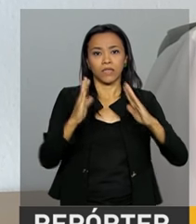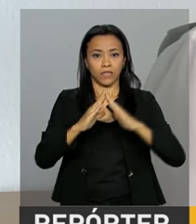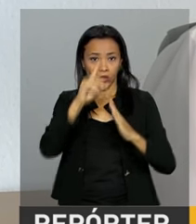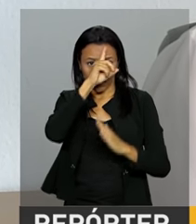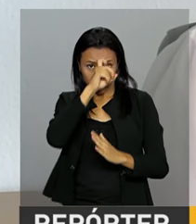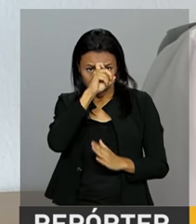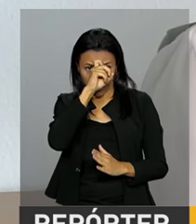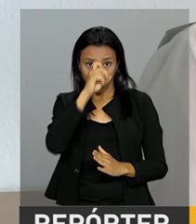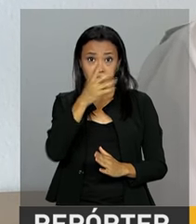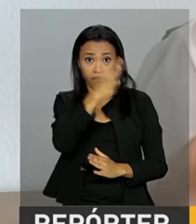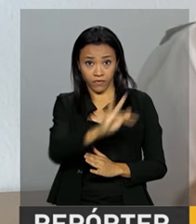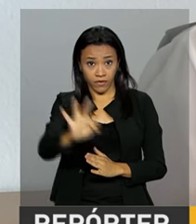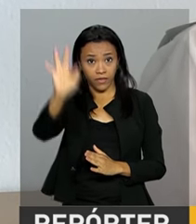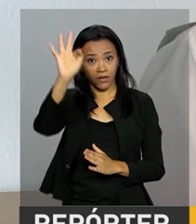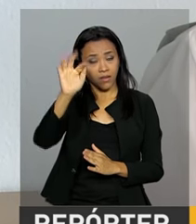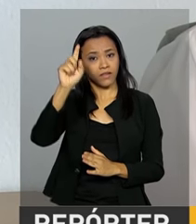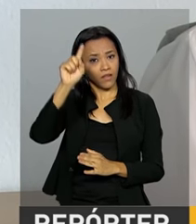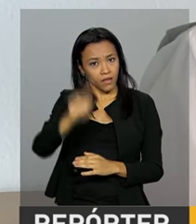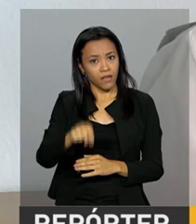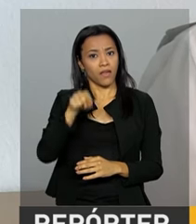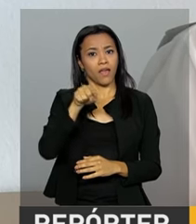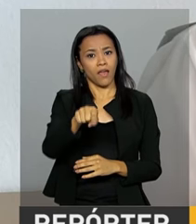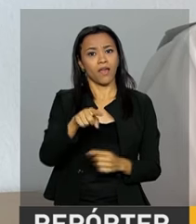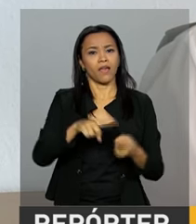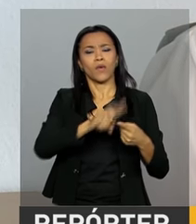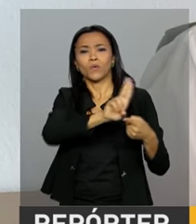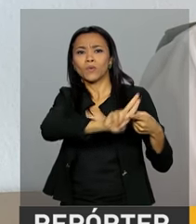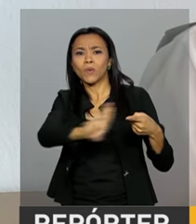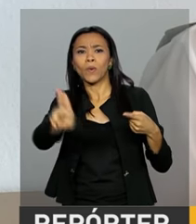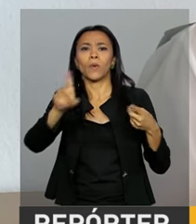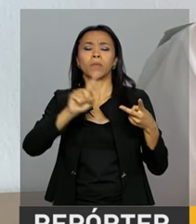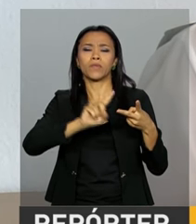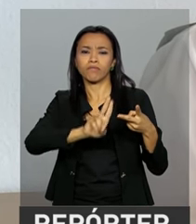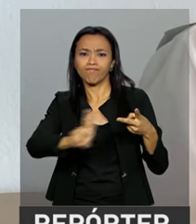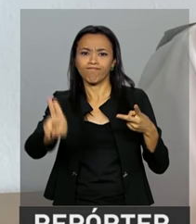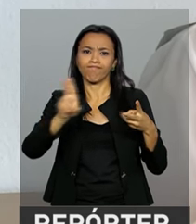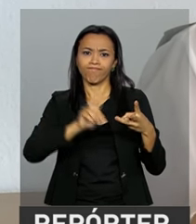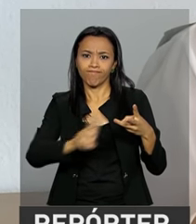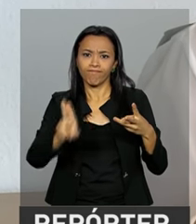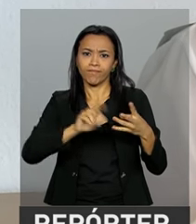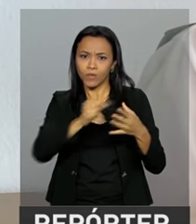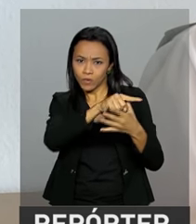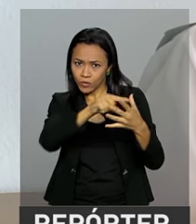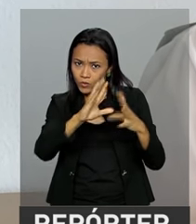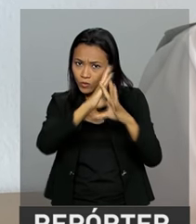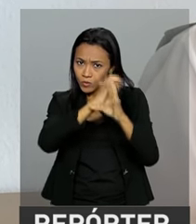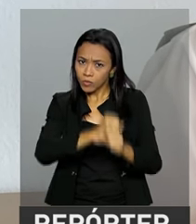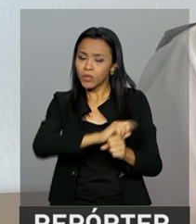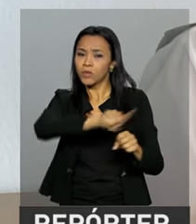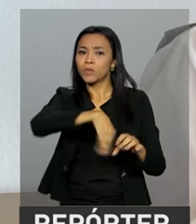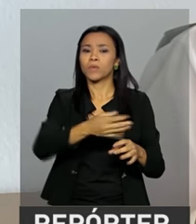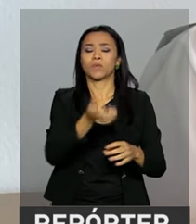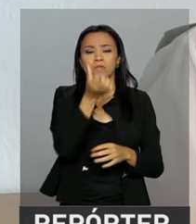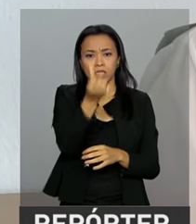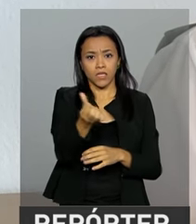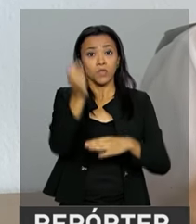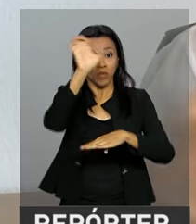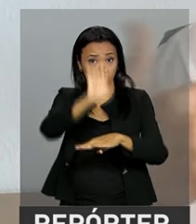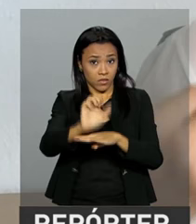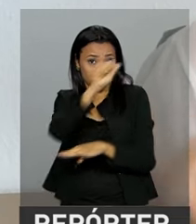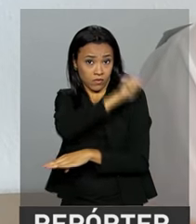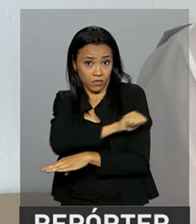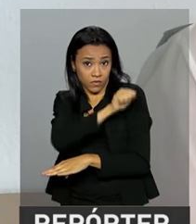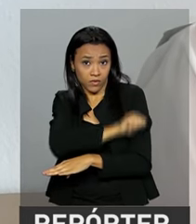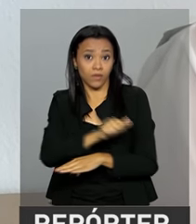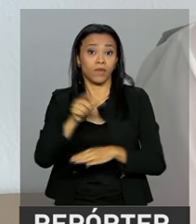da Saúde, que são os hospitais do Andaraí, Cardoso Fontes, Ipanema, Bom Sucesso, Servidores e Lagoa,